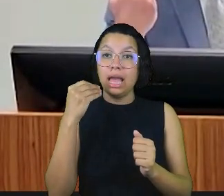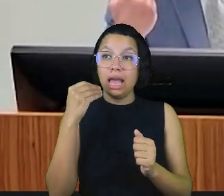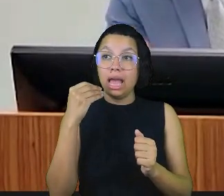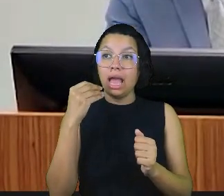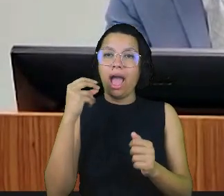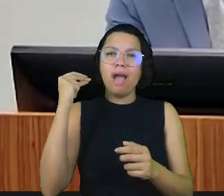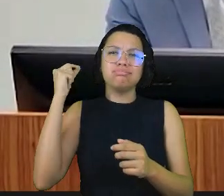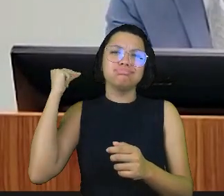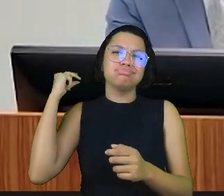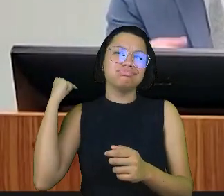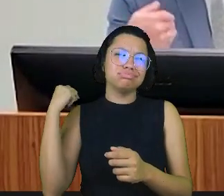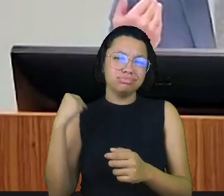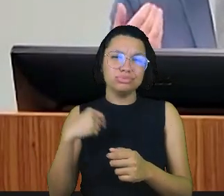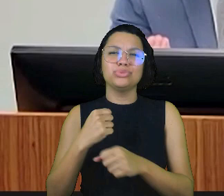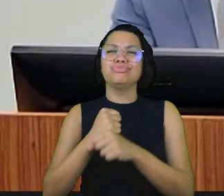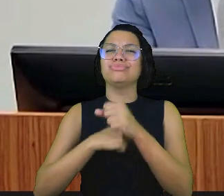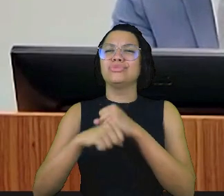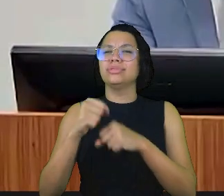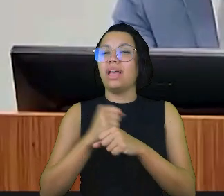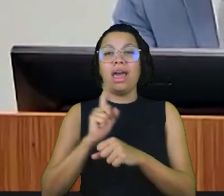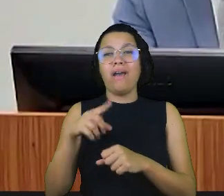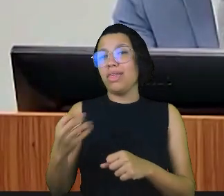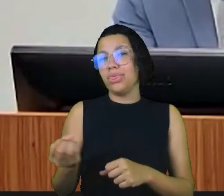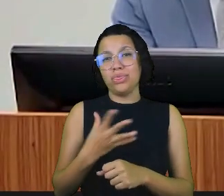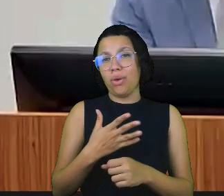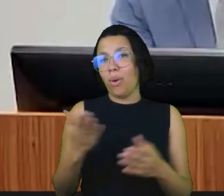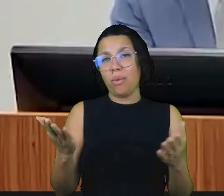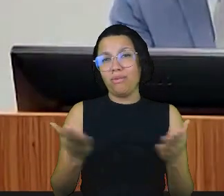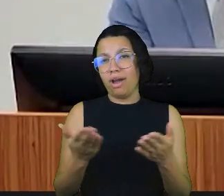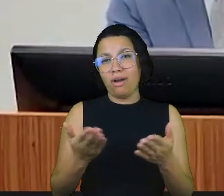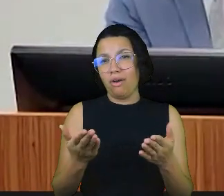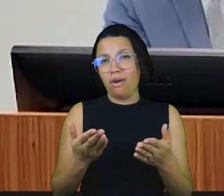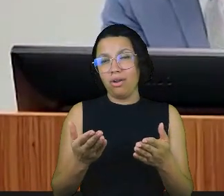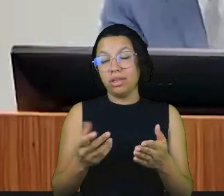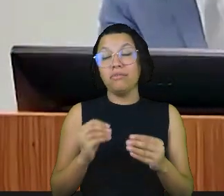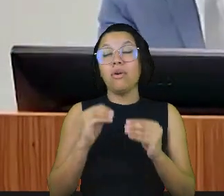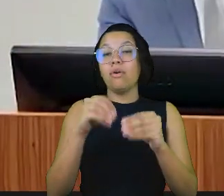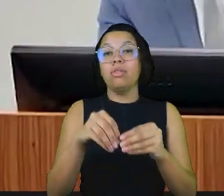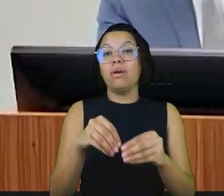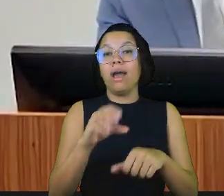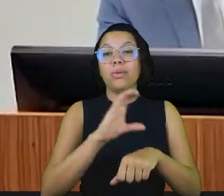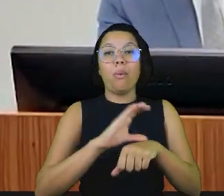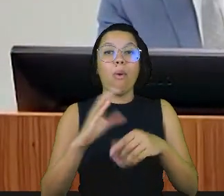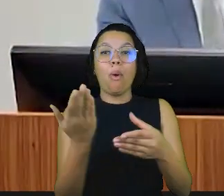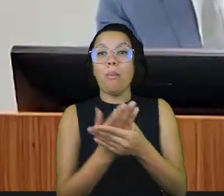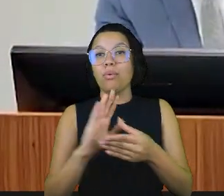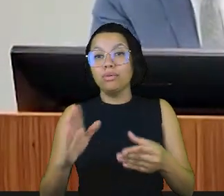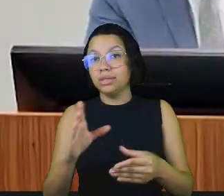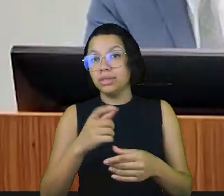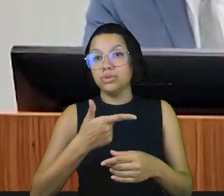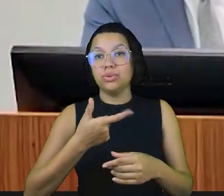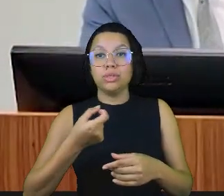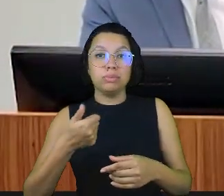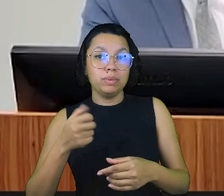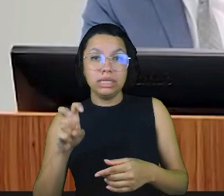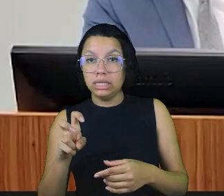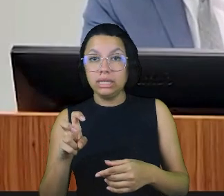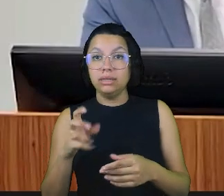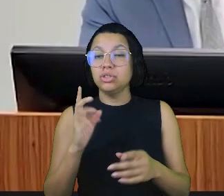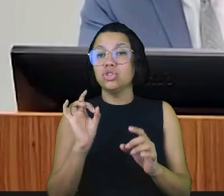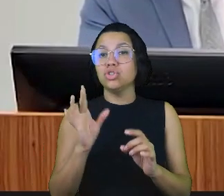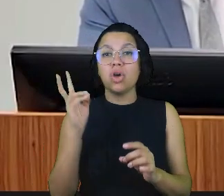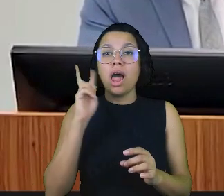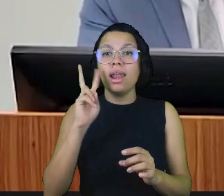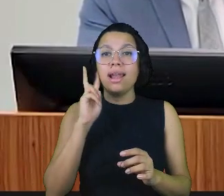há muitos anos, isso não é uma novidade que foi instalada com o Código de Processo Civil de 2015, basta que nós lembremos do fenômeno